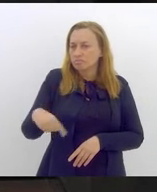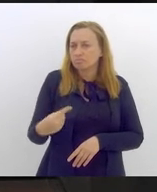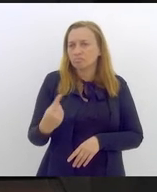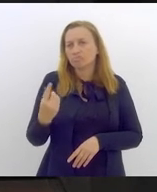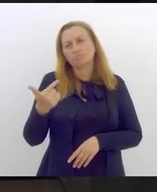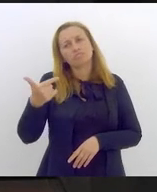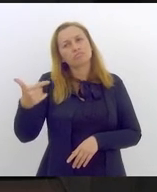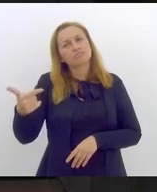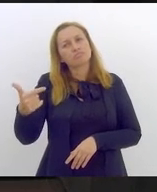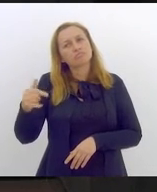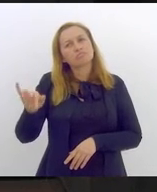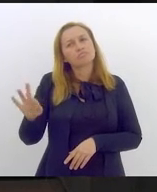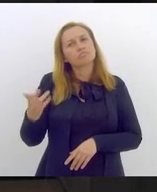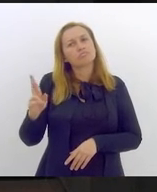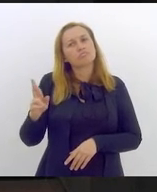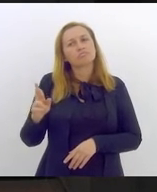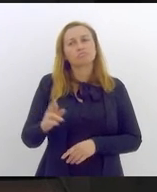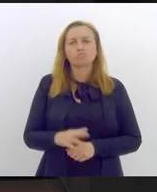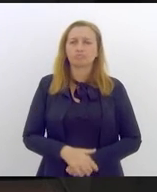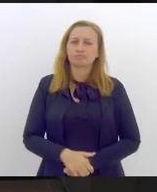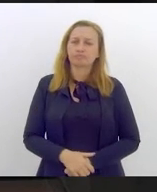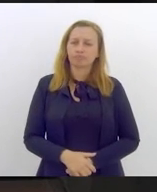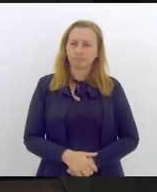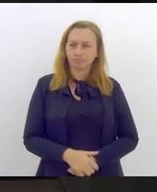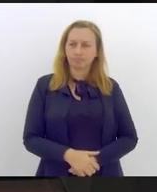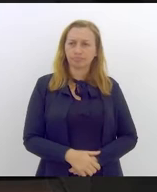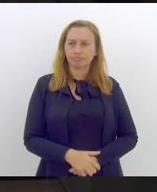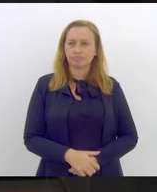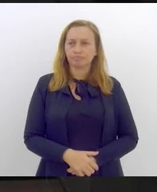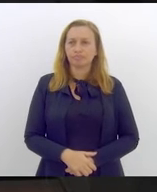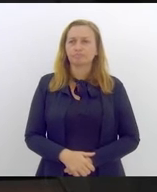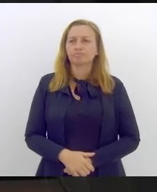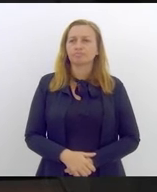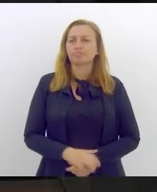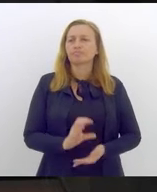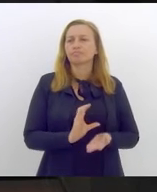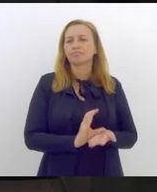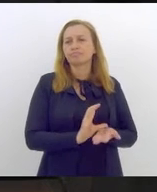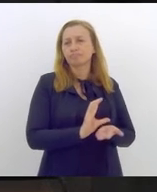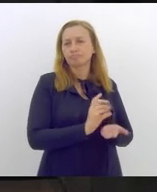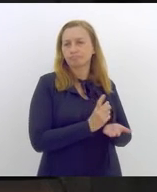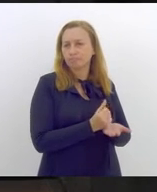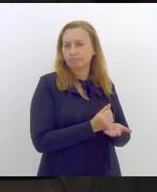6,2 bilhões de reais que são recursos